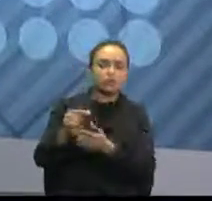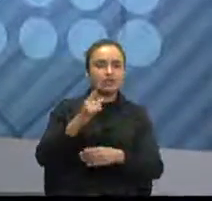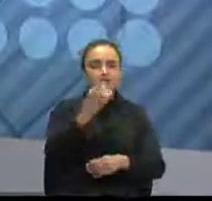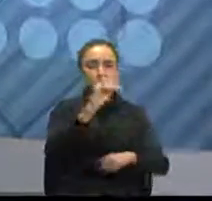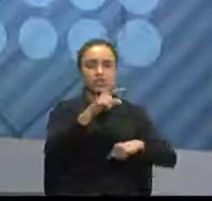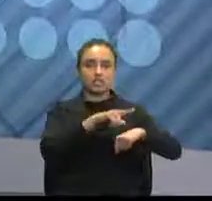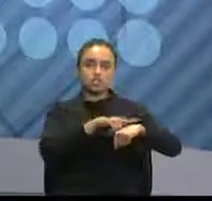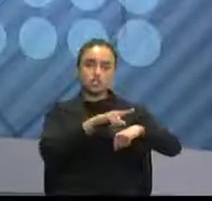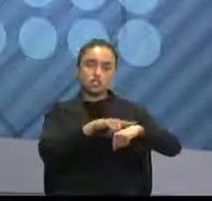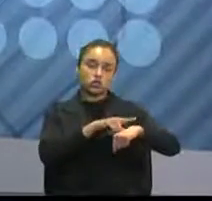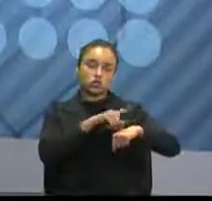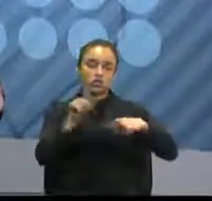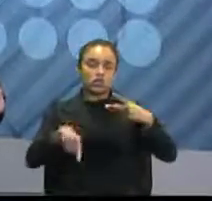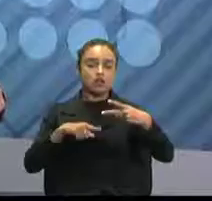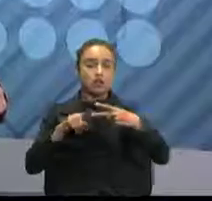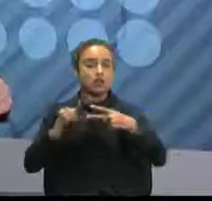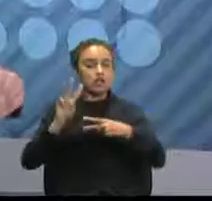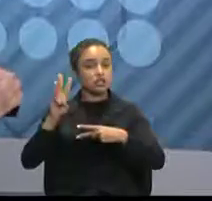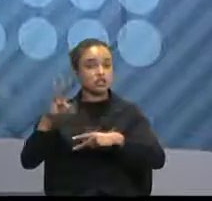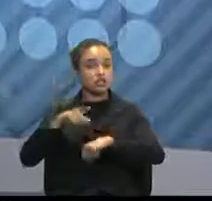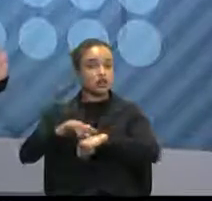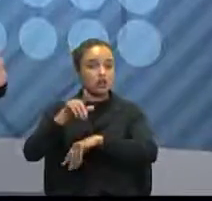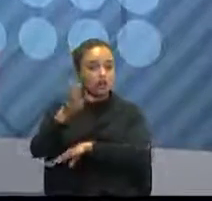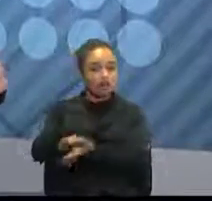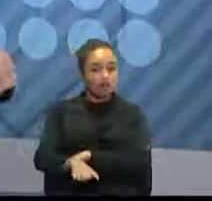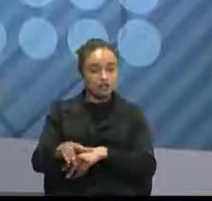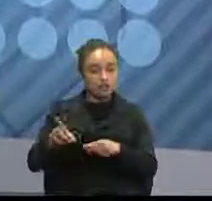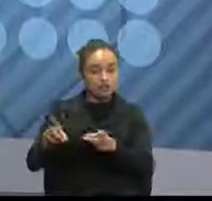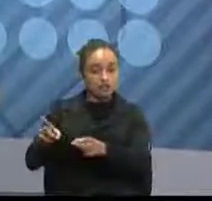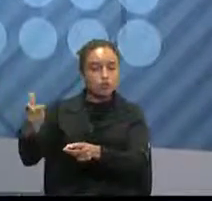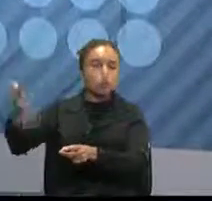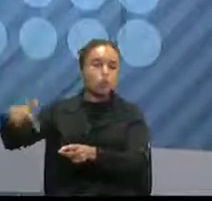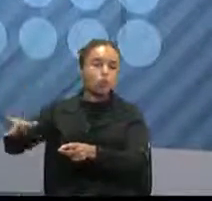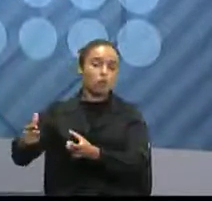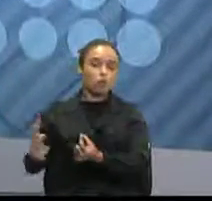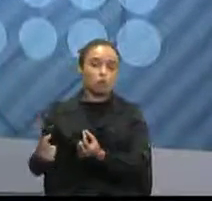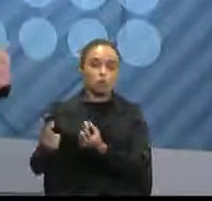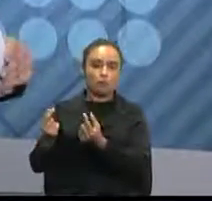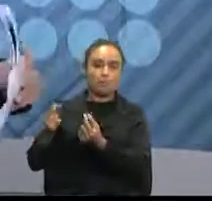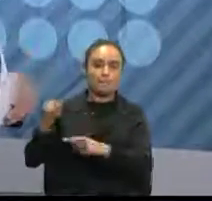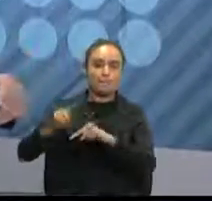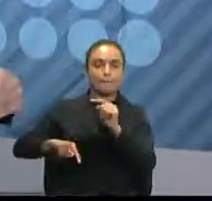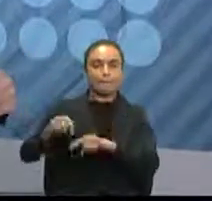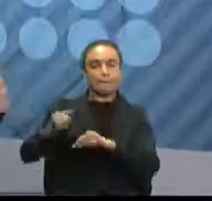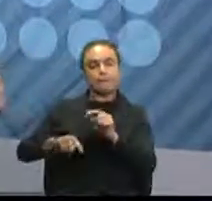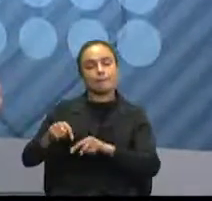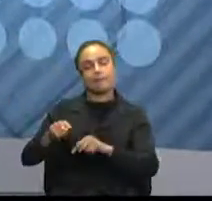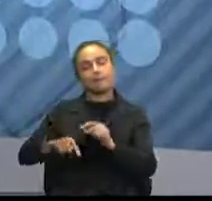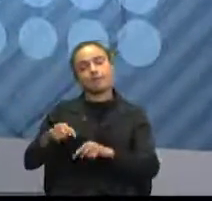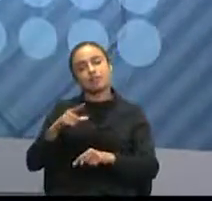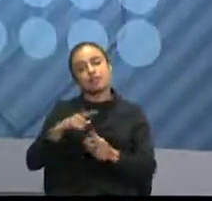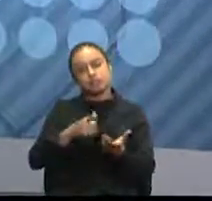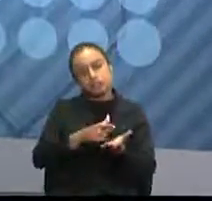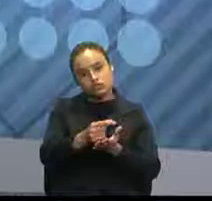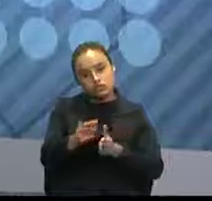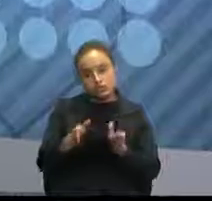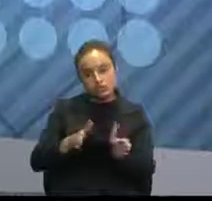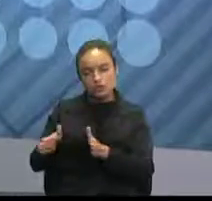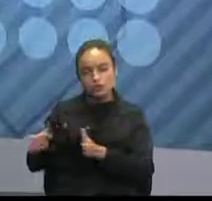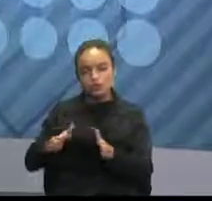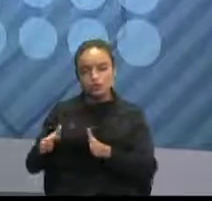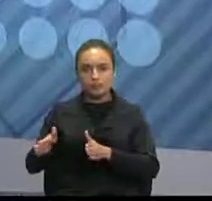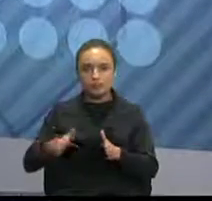preço melhor às 15 horas ao preço normalmente faz suas operações chama de day trade ou seja compra e venda no mesmo dia pagar um valor de